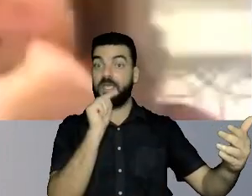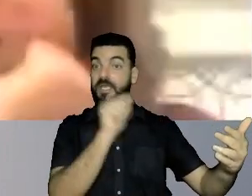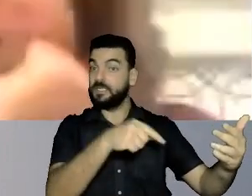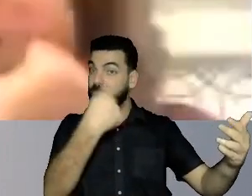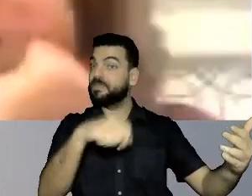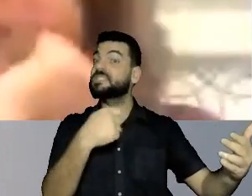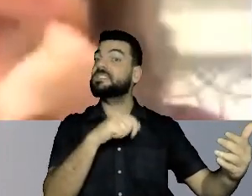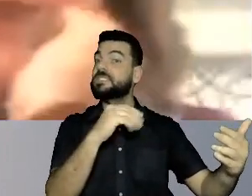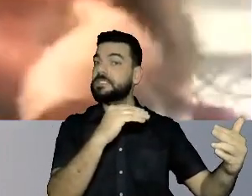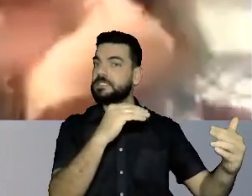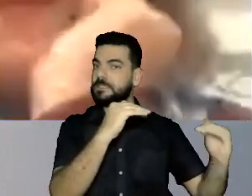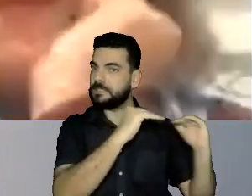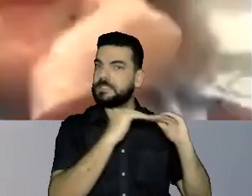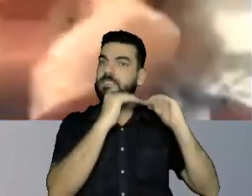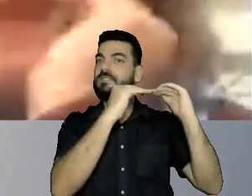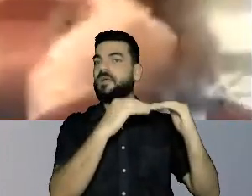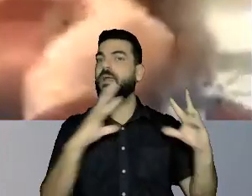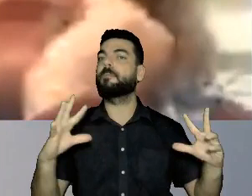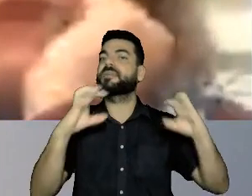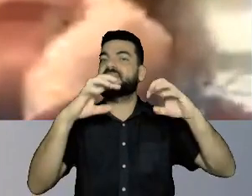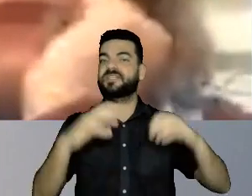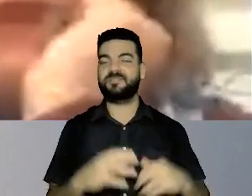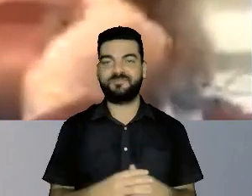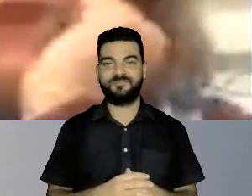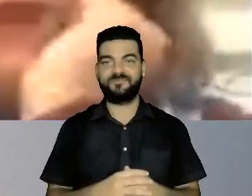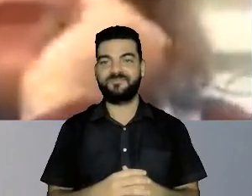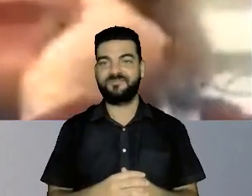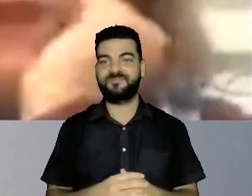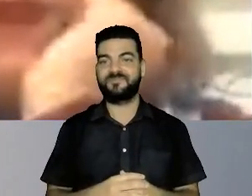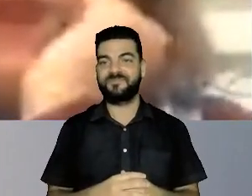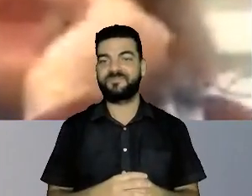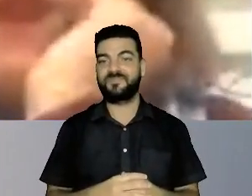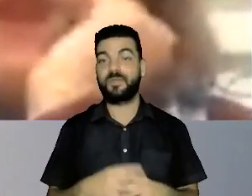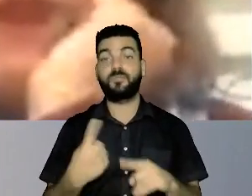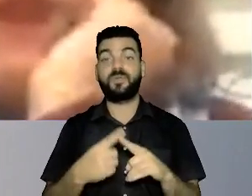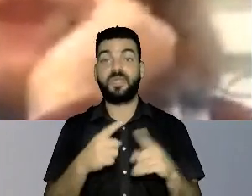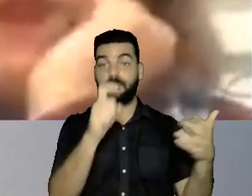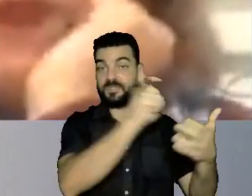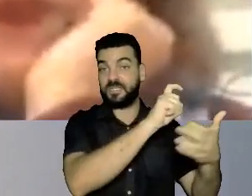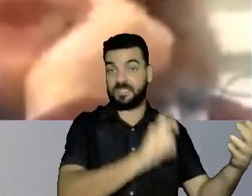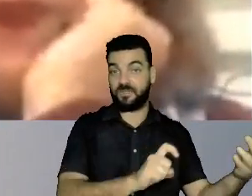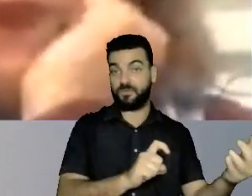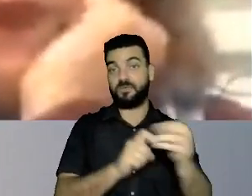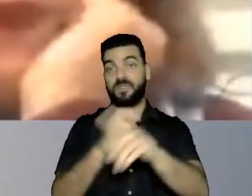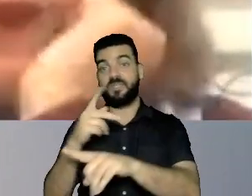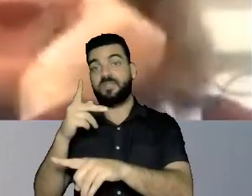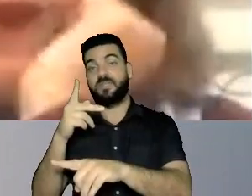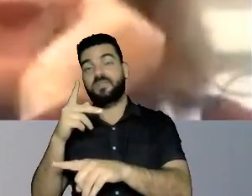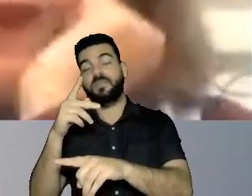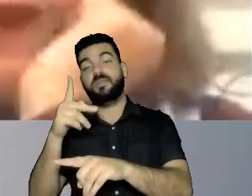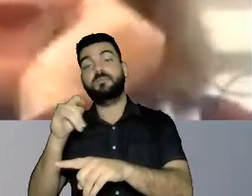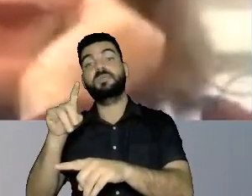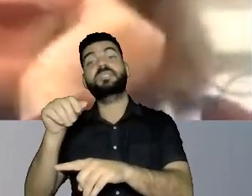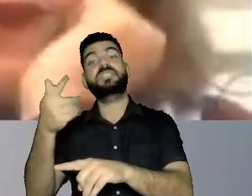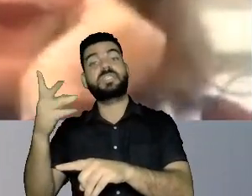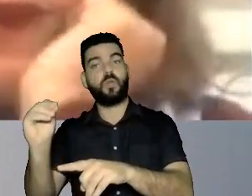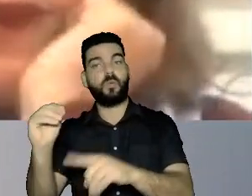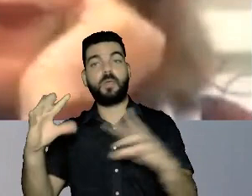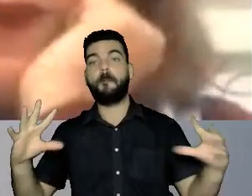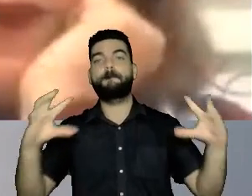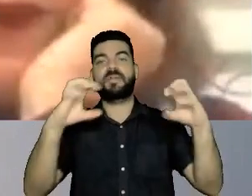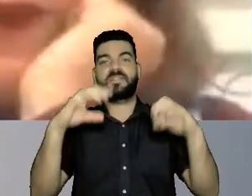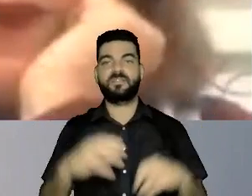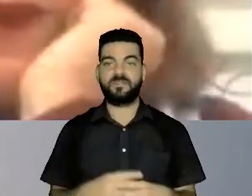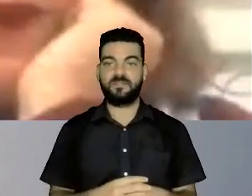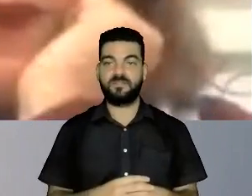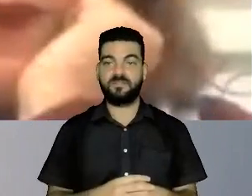alguns parâmetros que os próprios grafiteiros, os pichadores vão também entrar em alguns